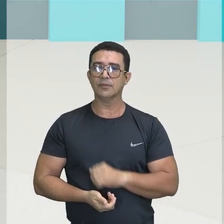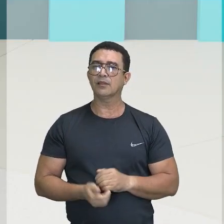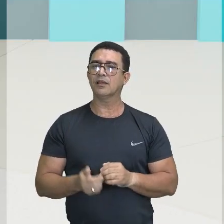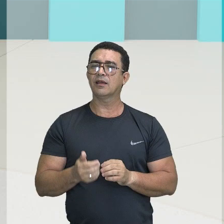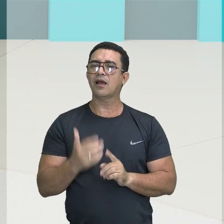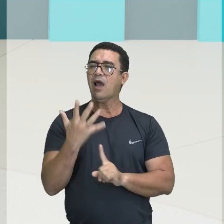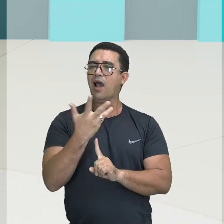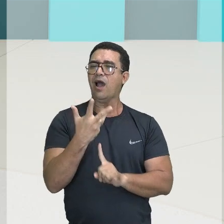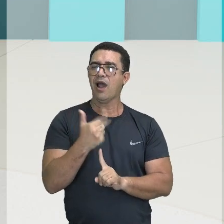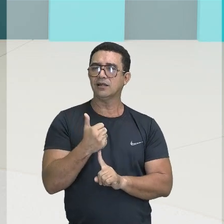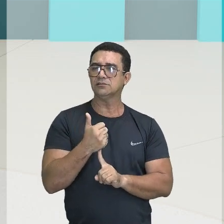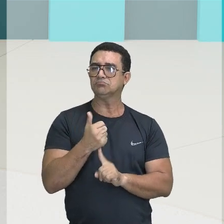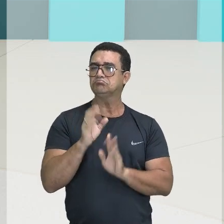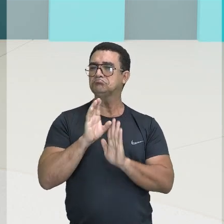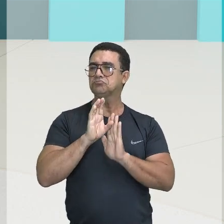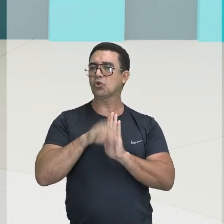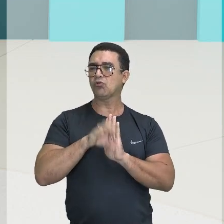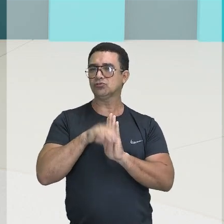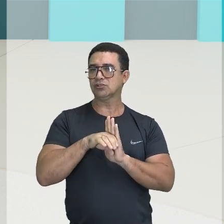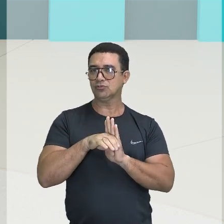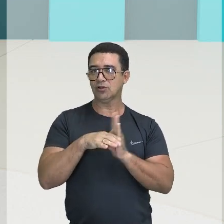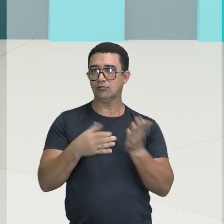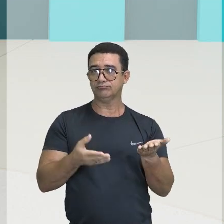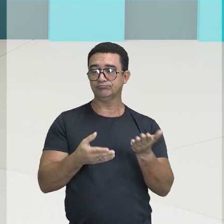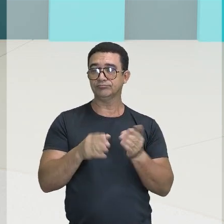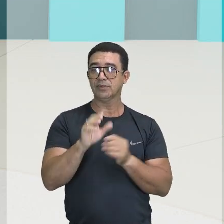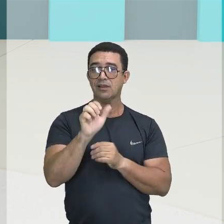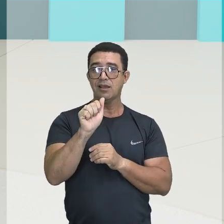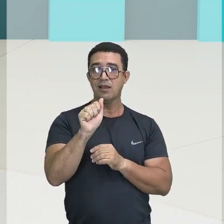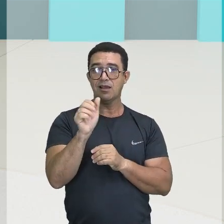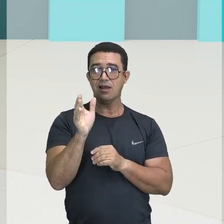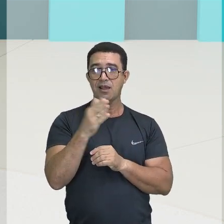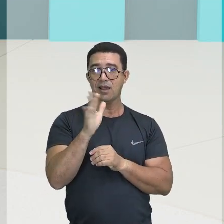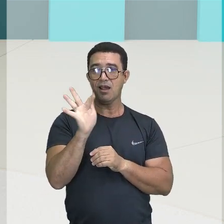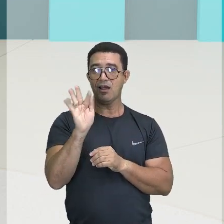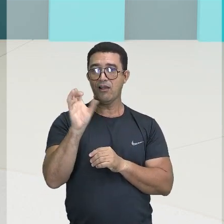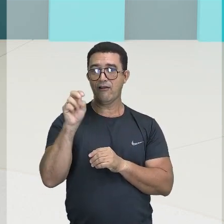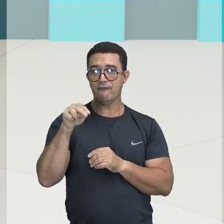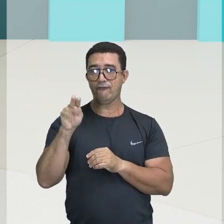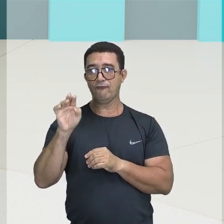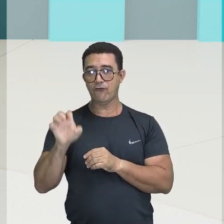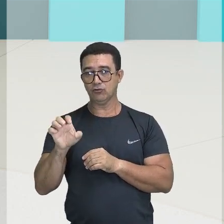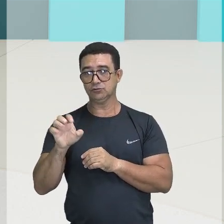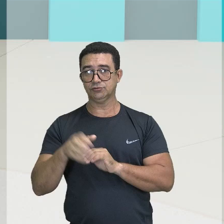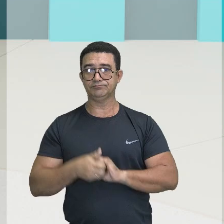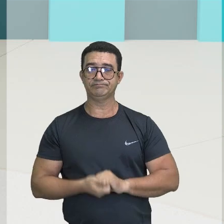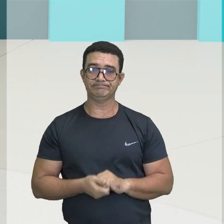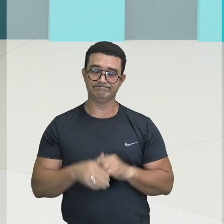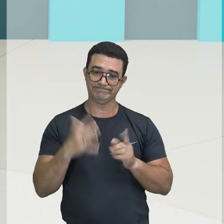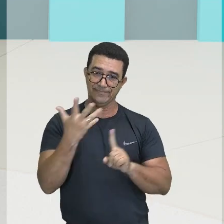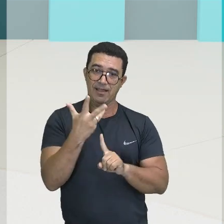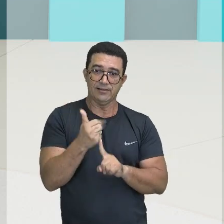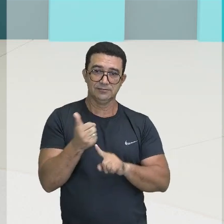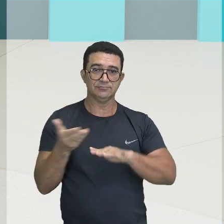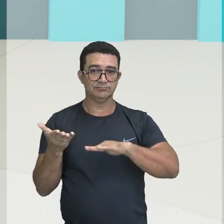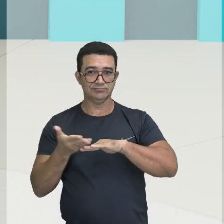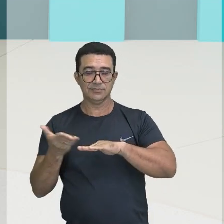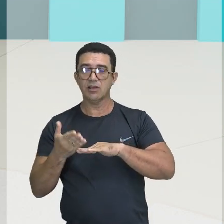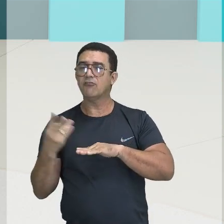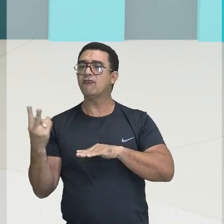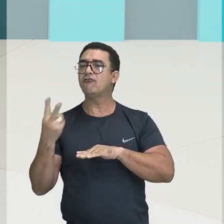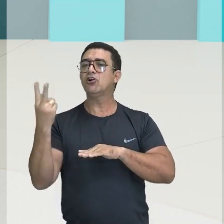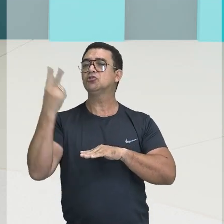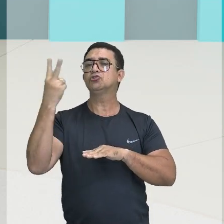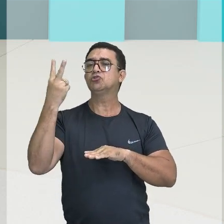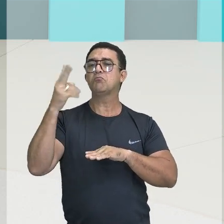arte conceitual aqui chamada A Fonte. Então, a arte contemporânea, ela valoriza mais